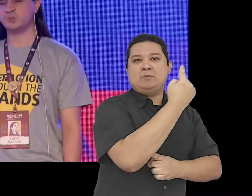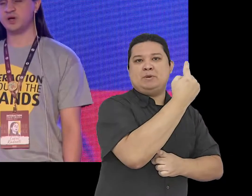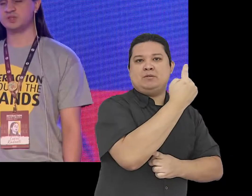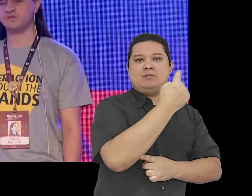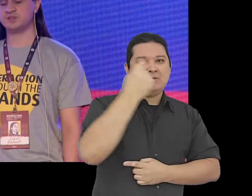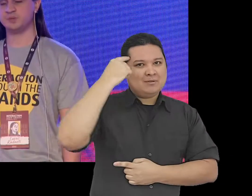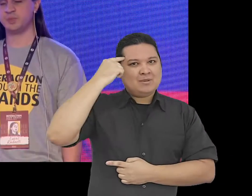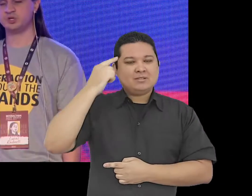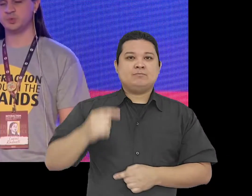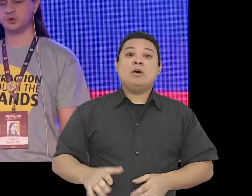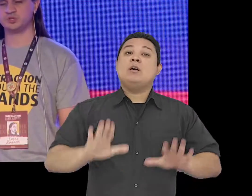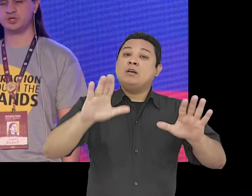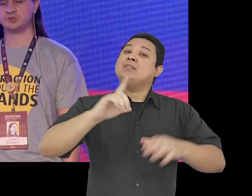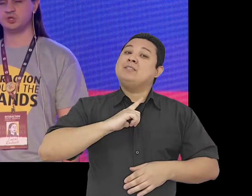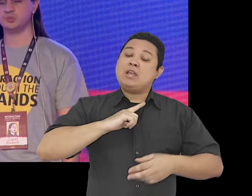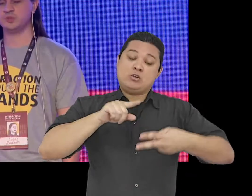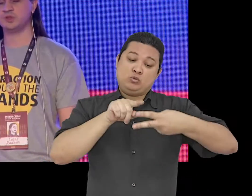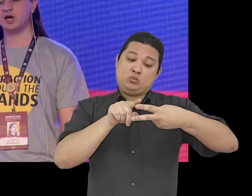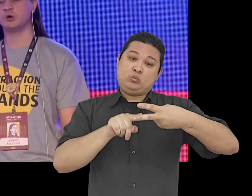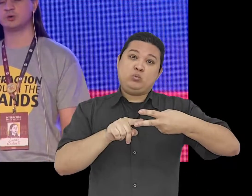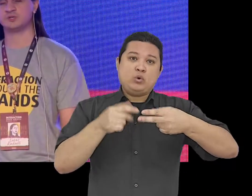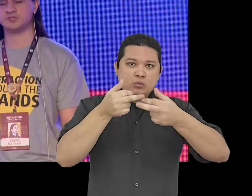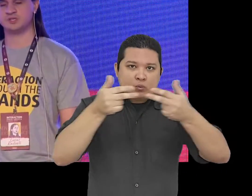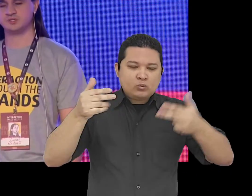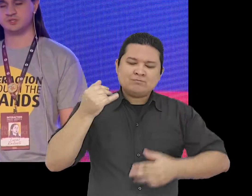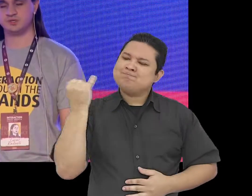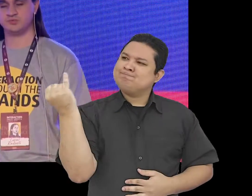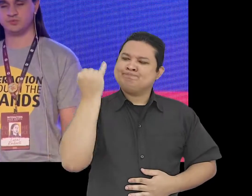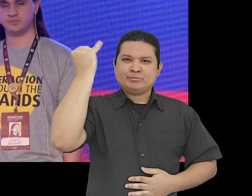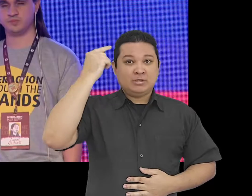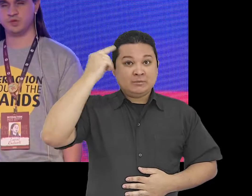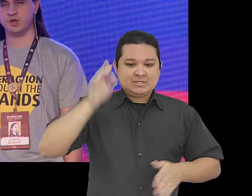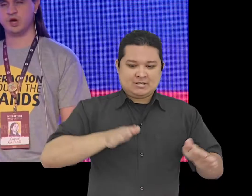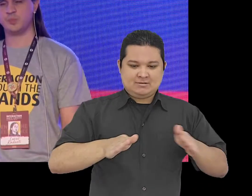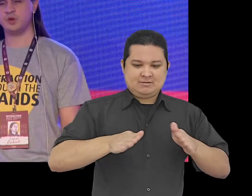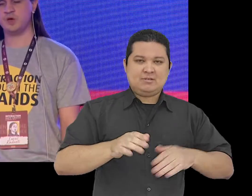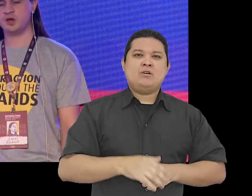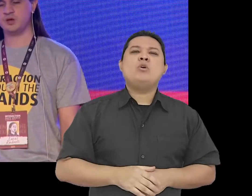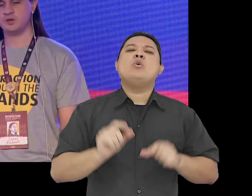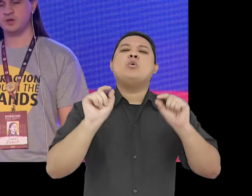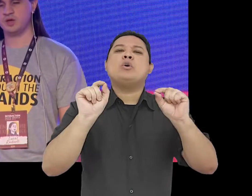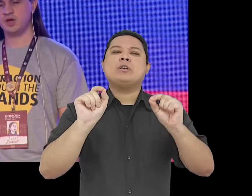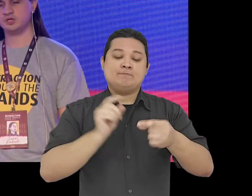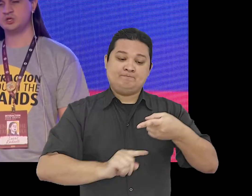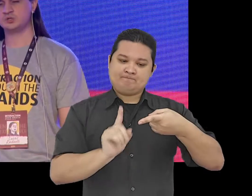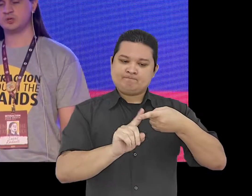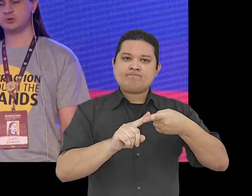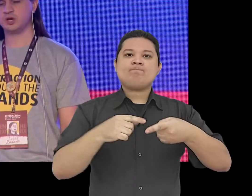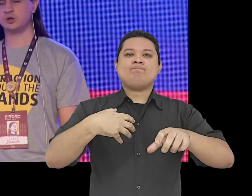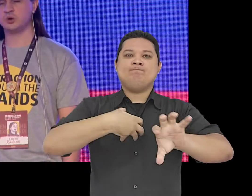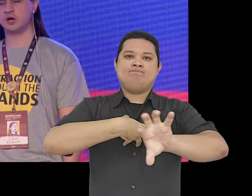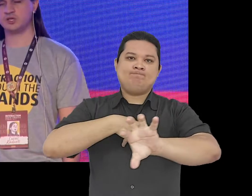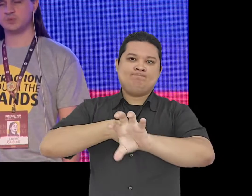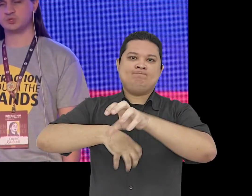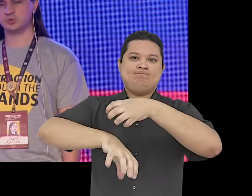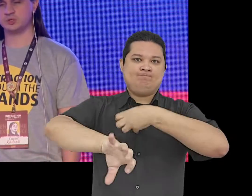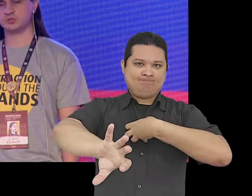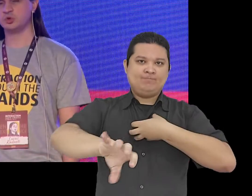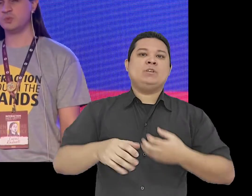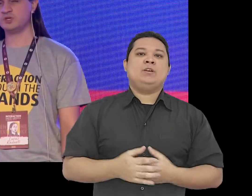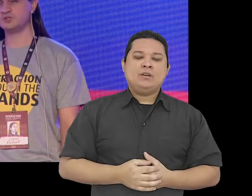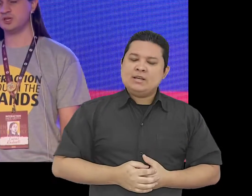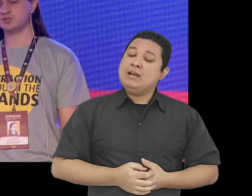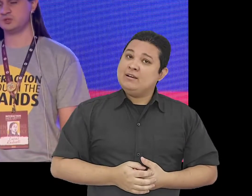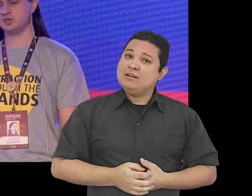coisas principais que fazem parte do processo de implementar algo que seja acessível. A primeira é a gente se colocar no lugar das